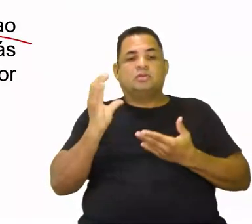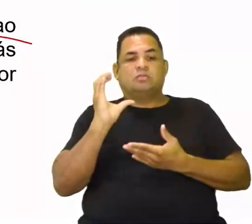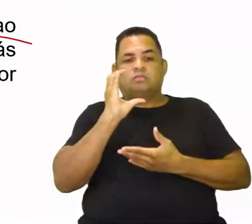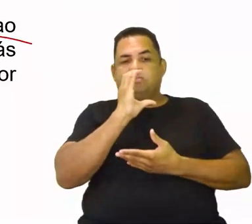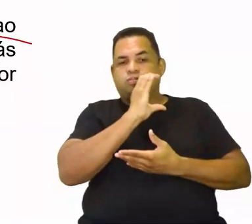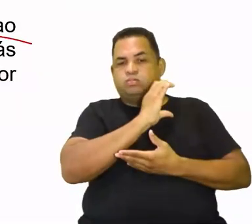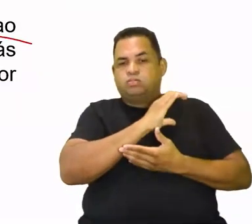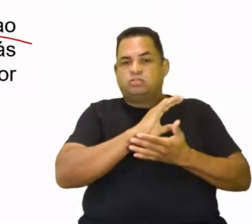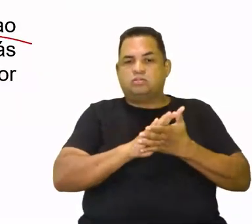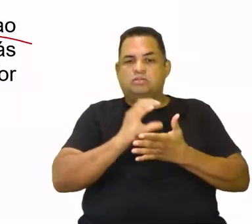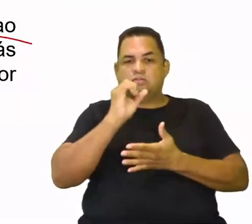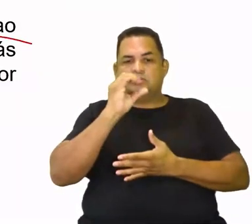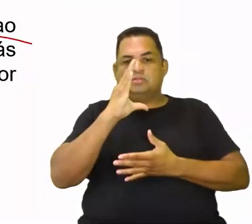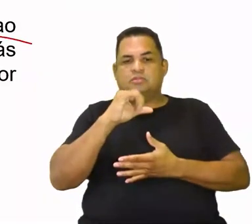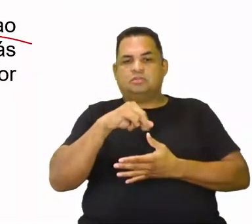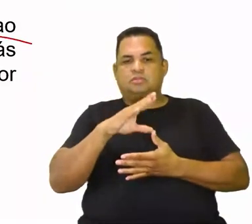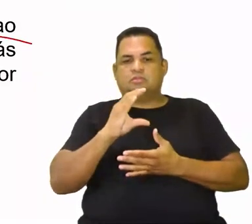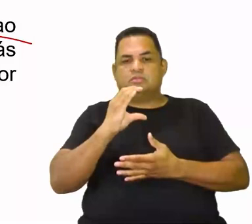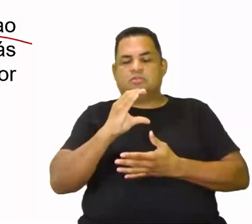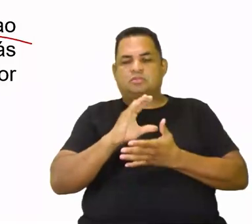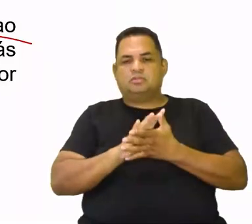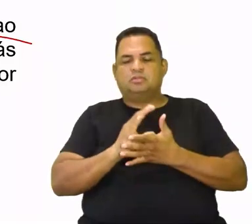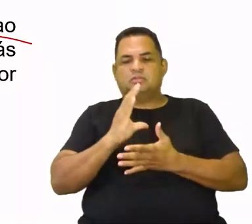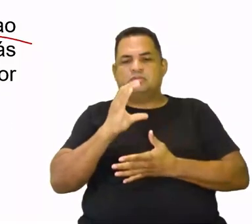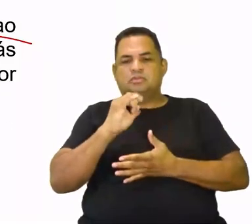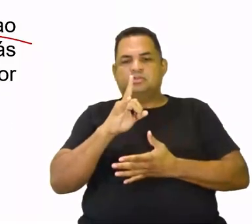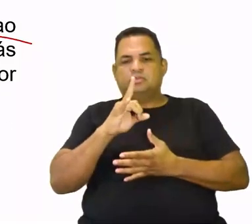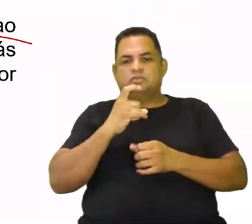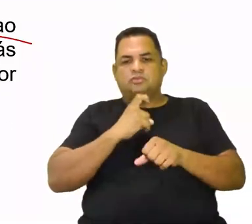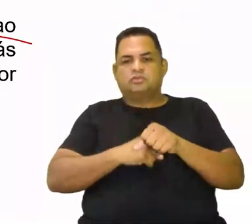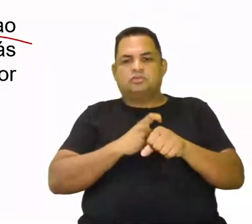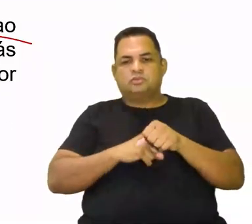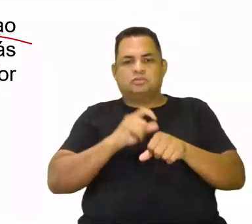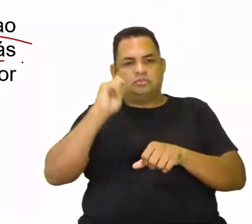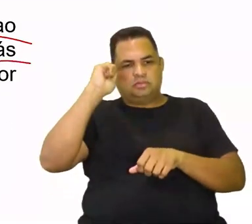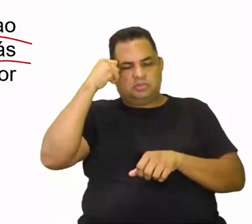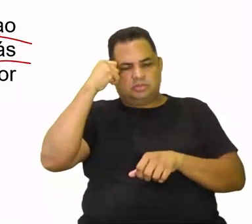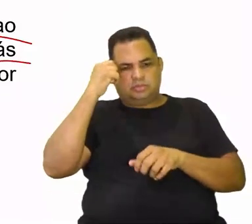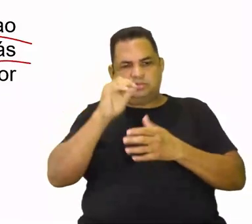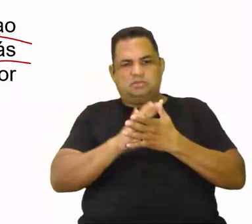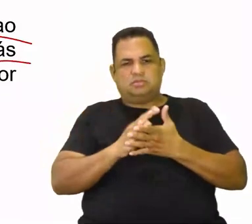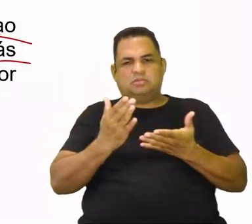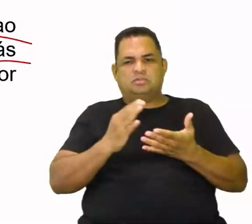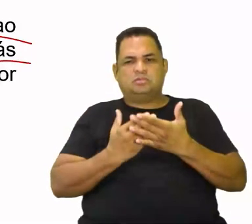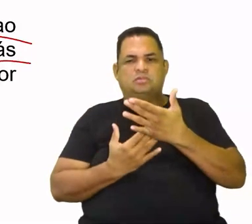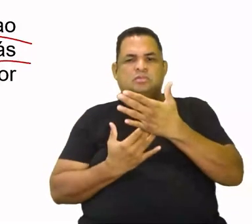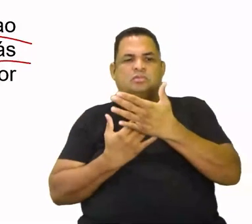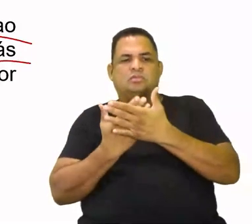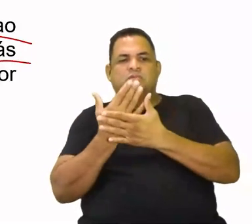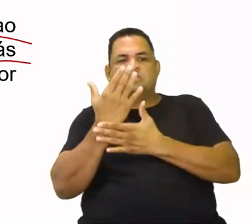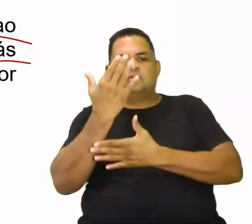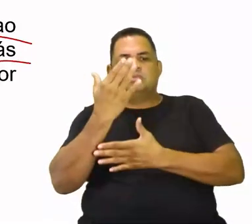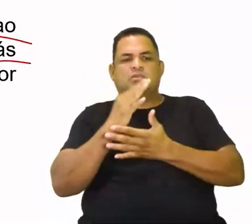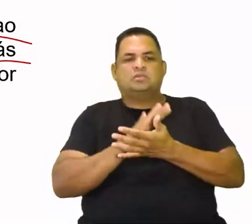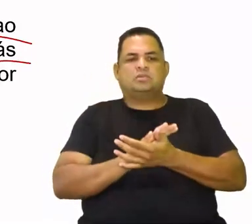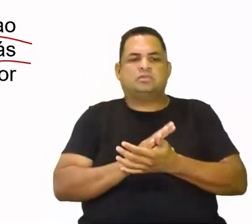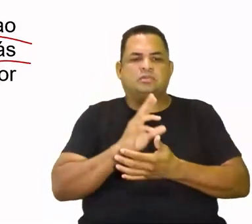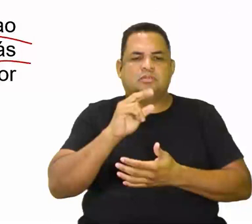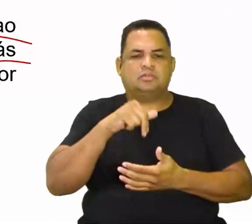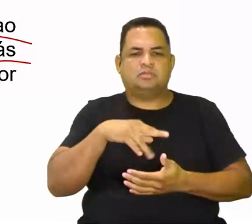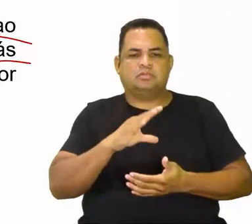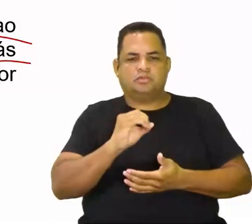forma óxido cúprico, C1O, que é um sólido preto. É um gás, e o dióxido de nitrogênio,